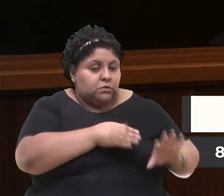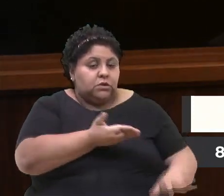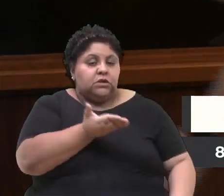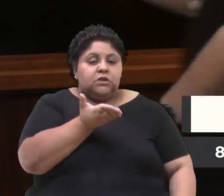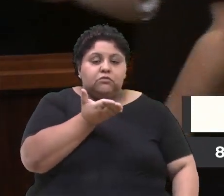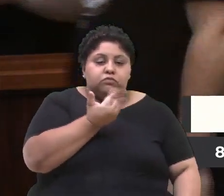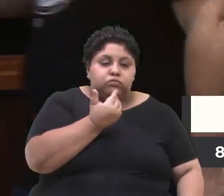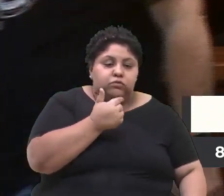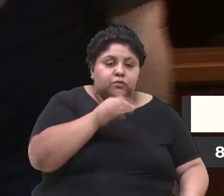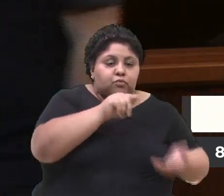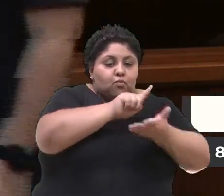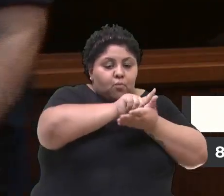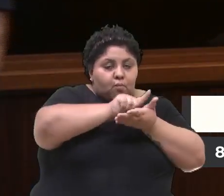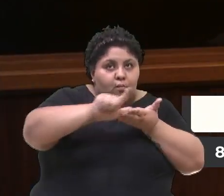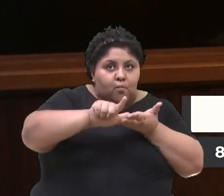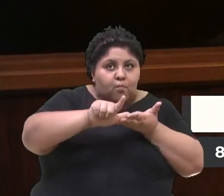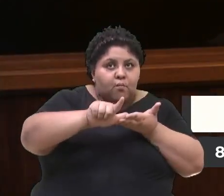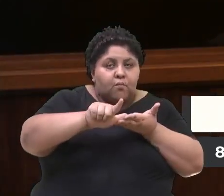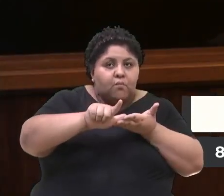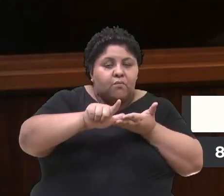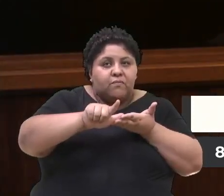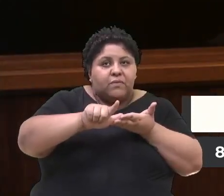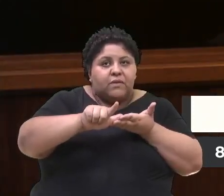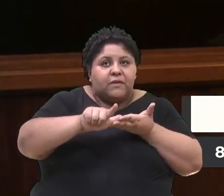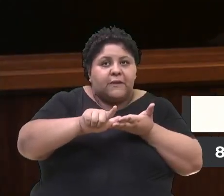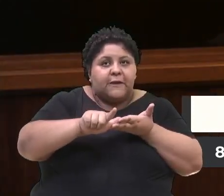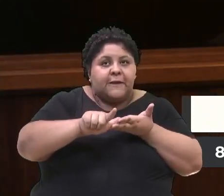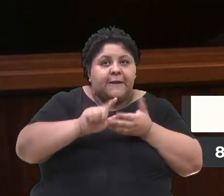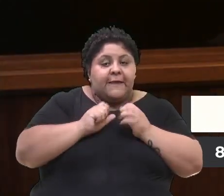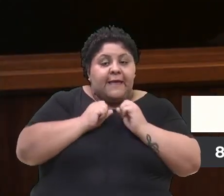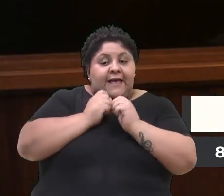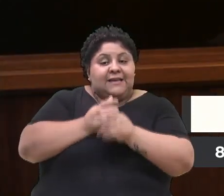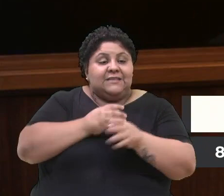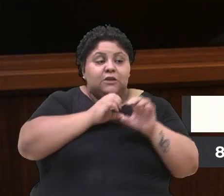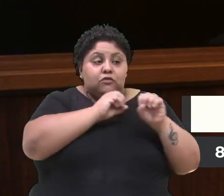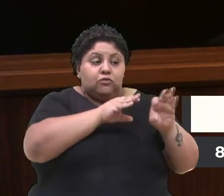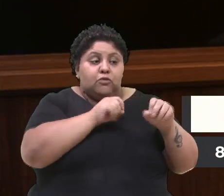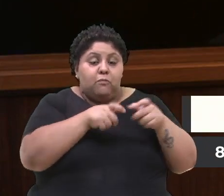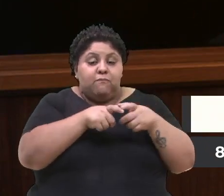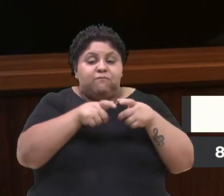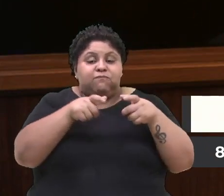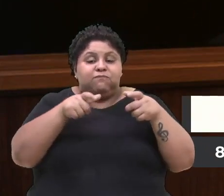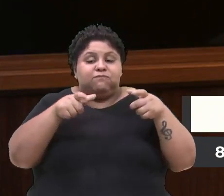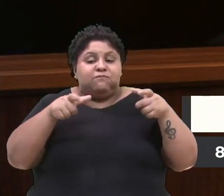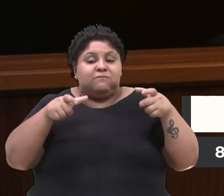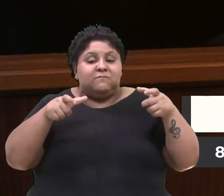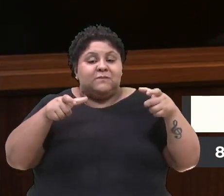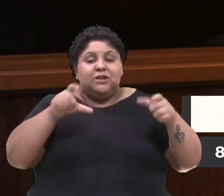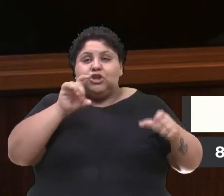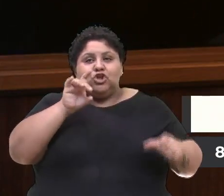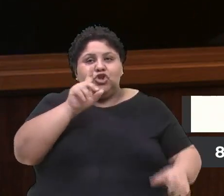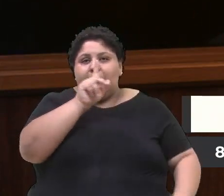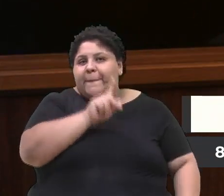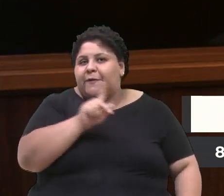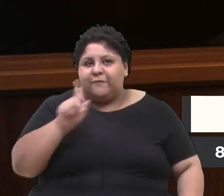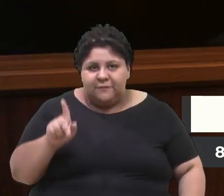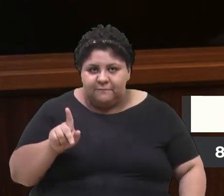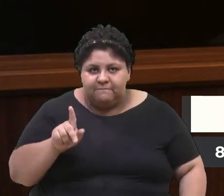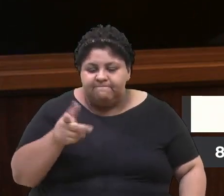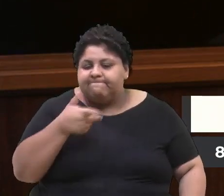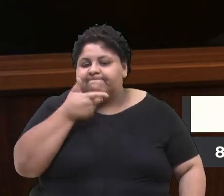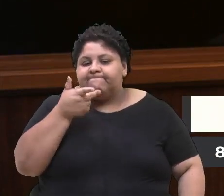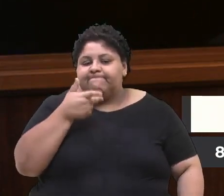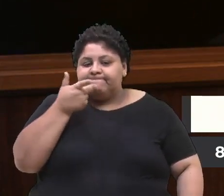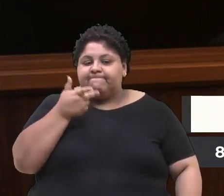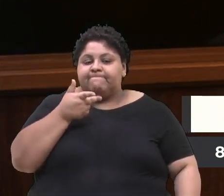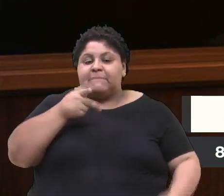higienização, o ato de educar, ele é mais amplo do que só professoras e diz que ficará fora